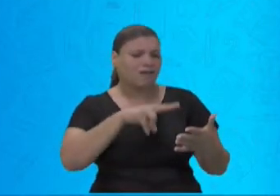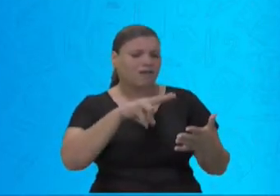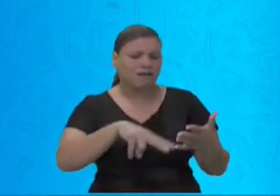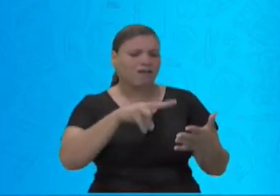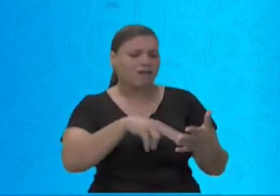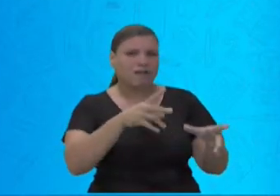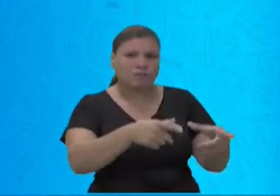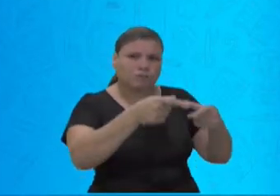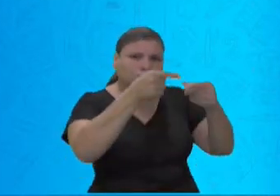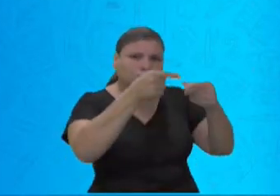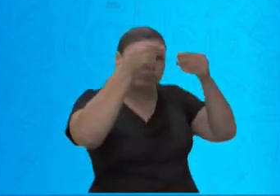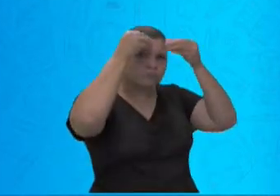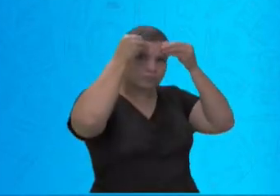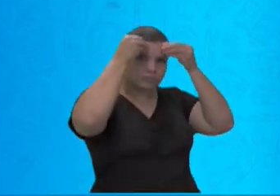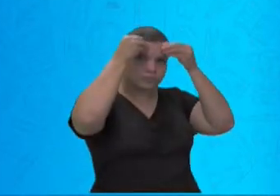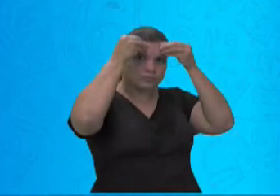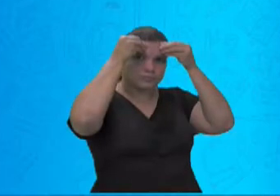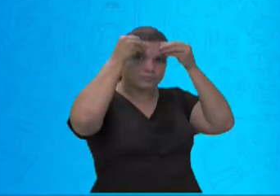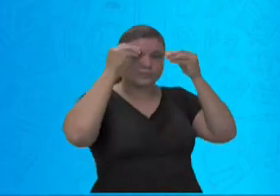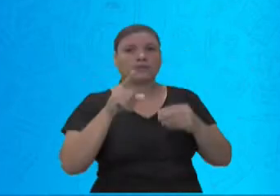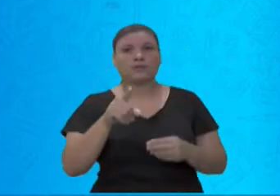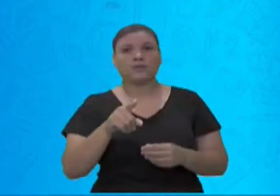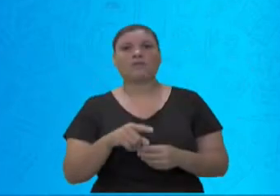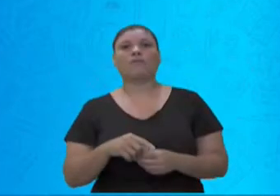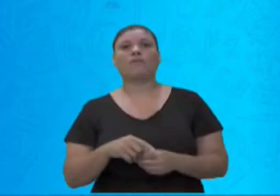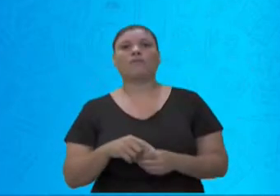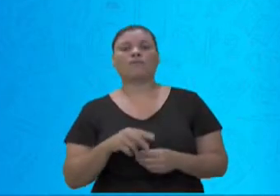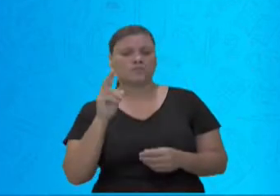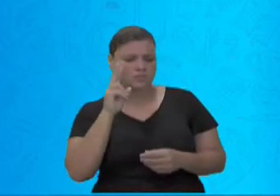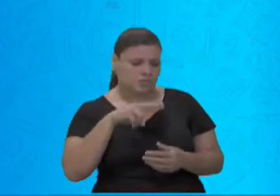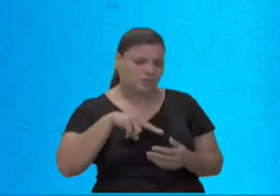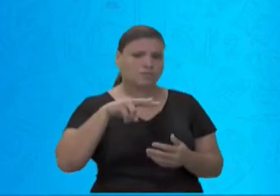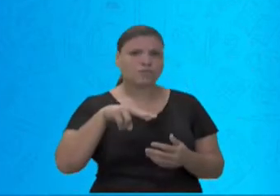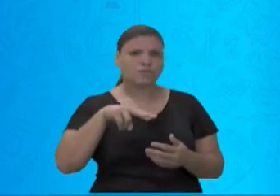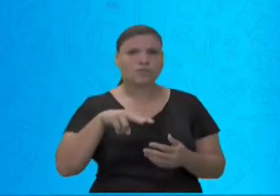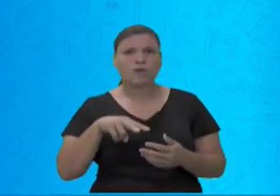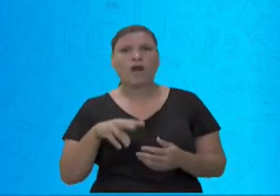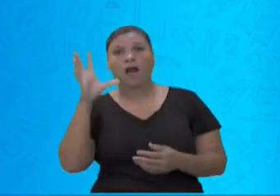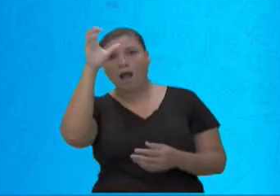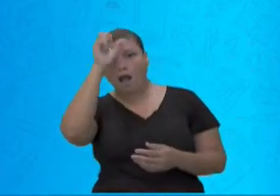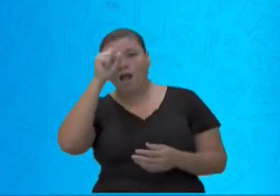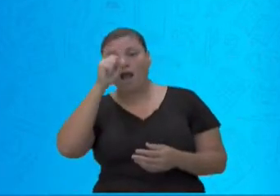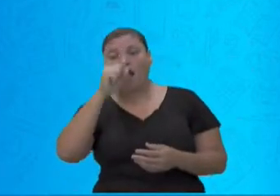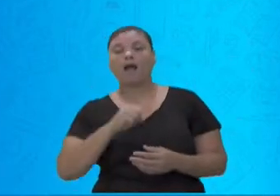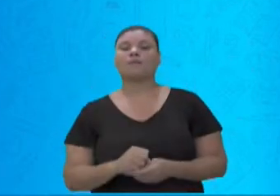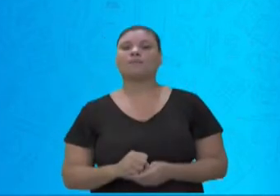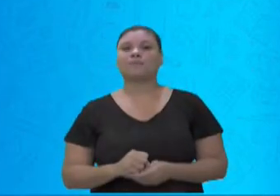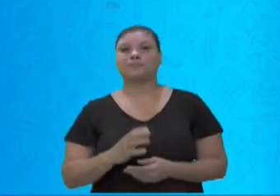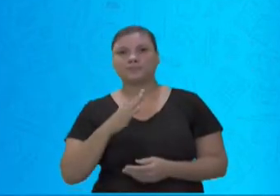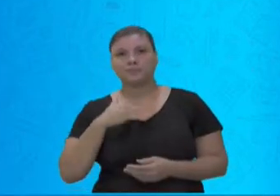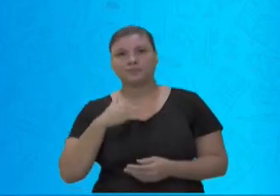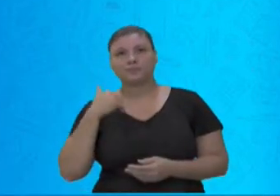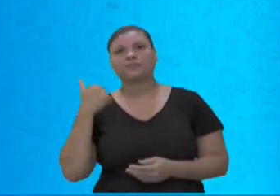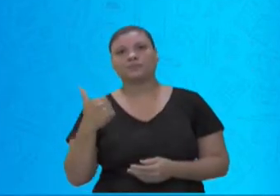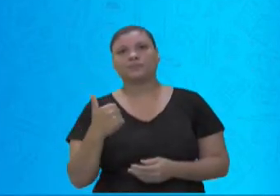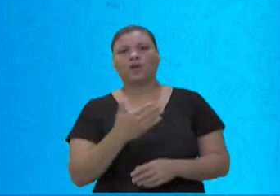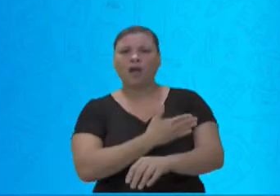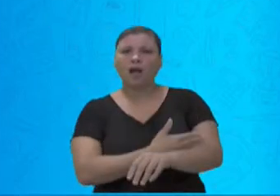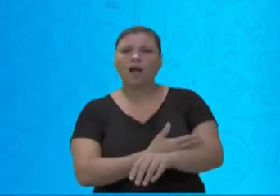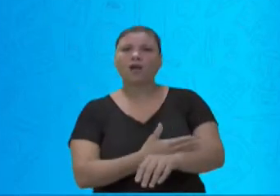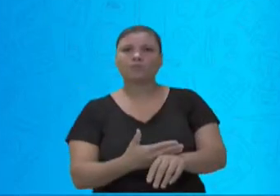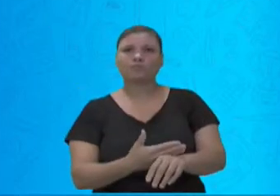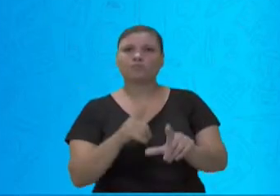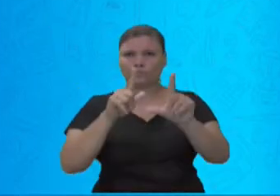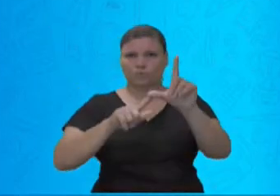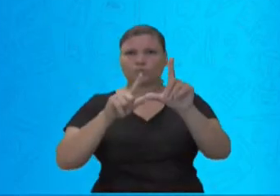uma leitura e que você faz muitas leituras, você vai acostumando com a escrita de cada palavra. E